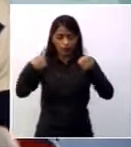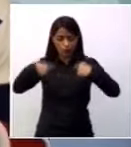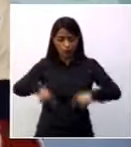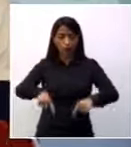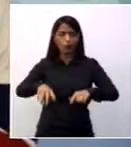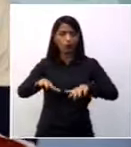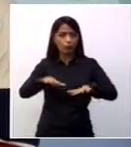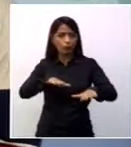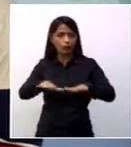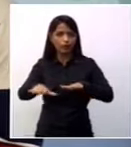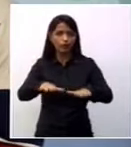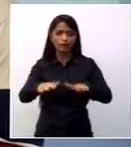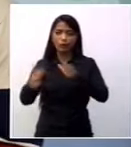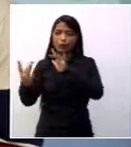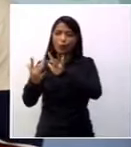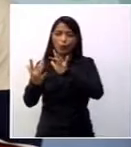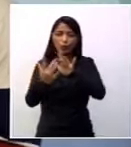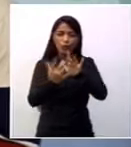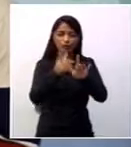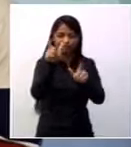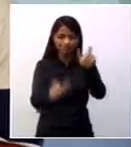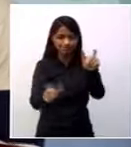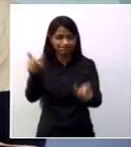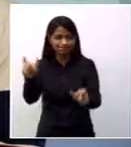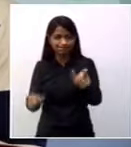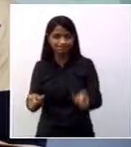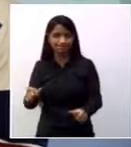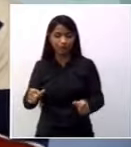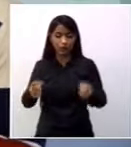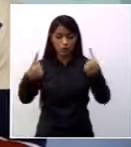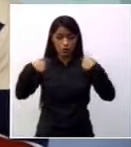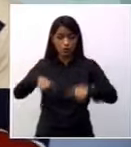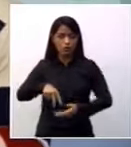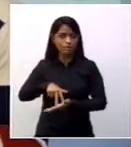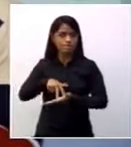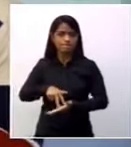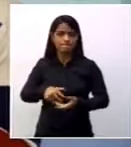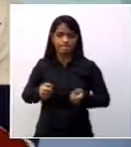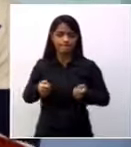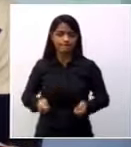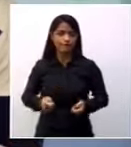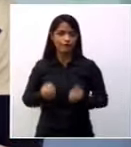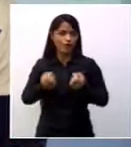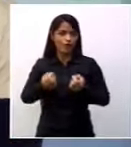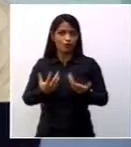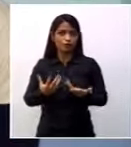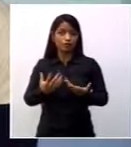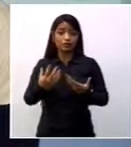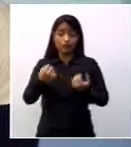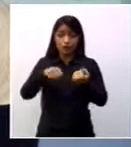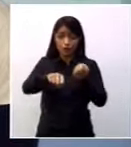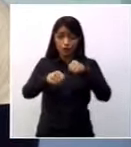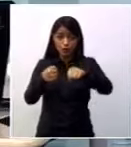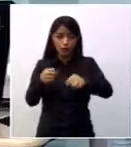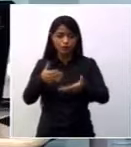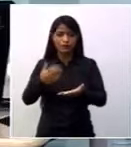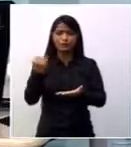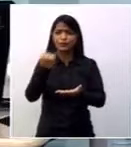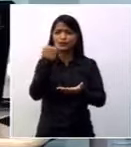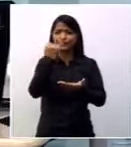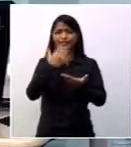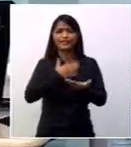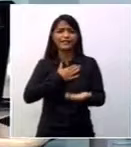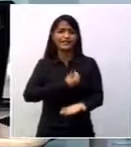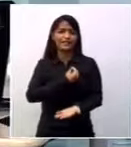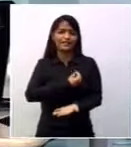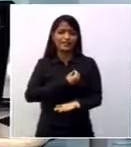o contato social e para esse condicionamento físico. Ou seja, a luta é importante para a sua vida. Viu, Rodolfo? É isso